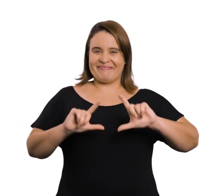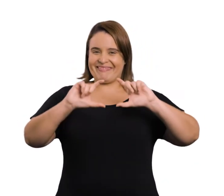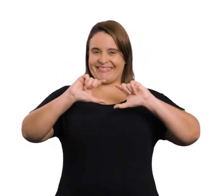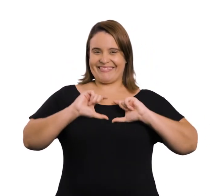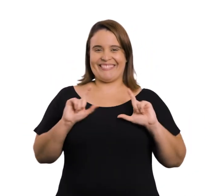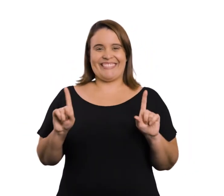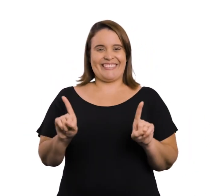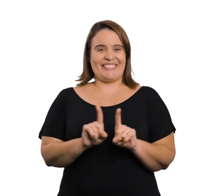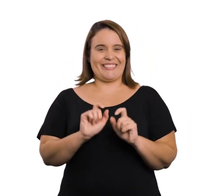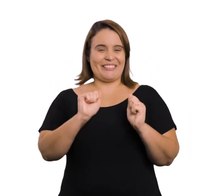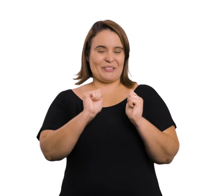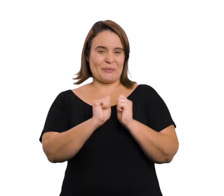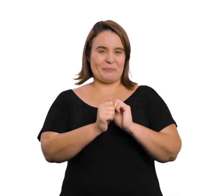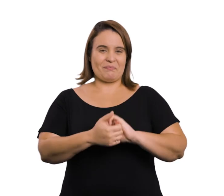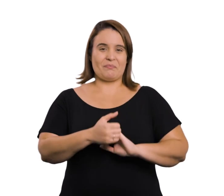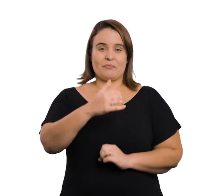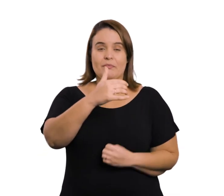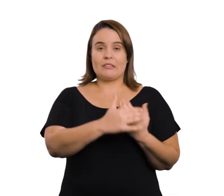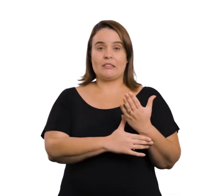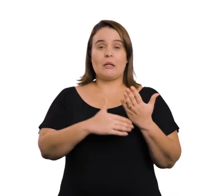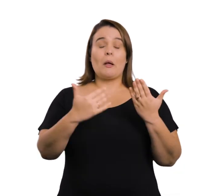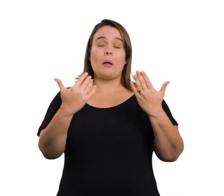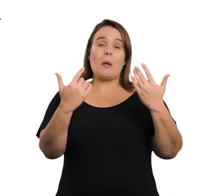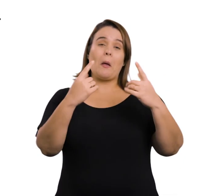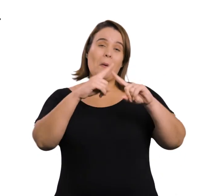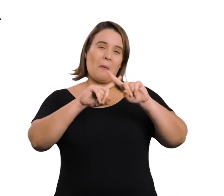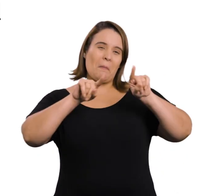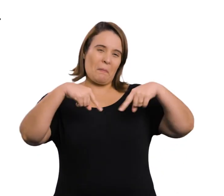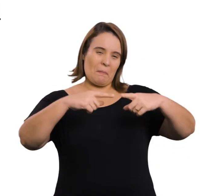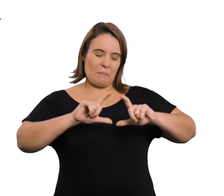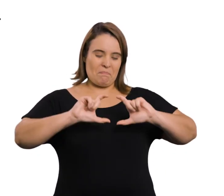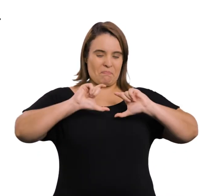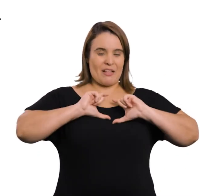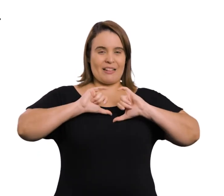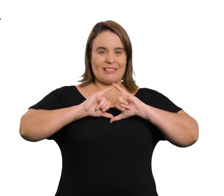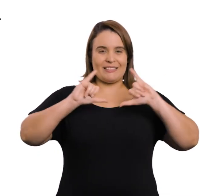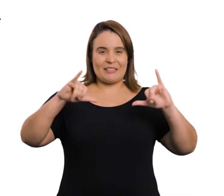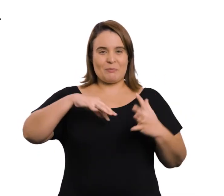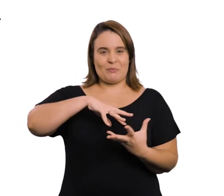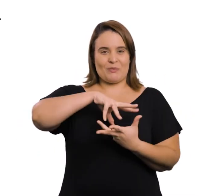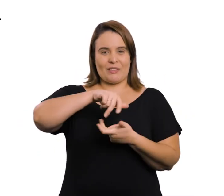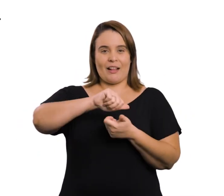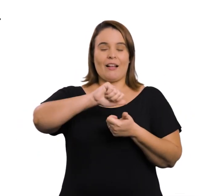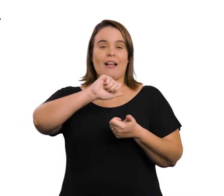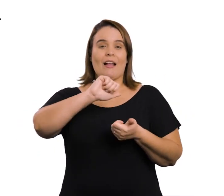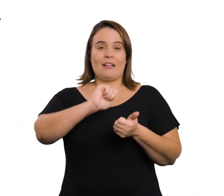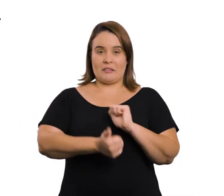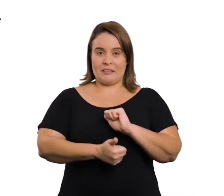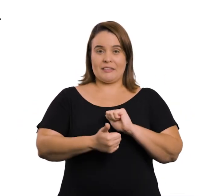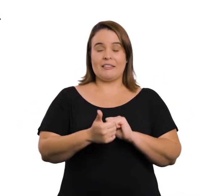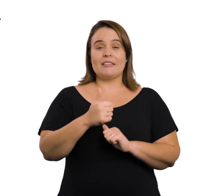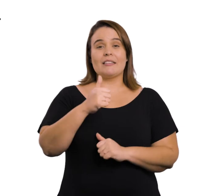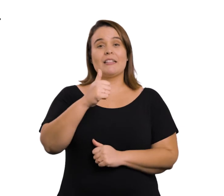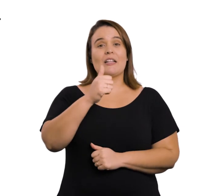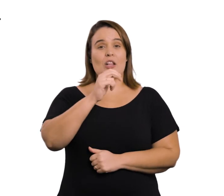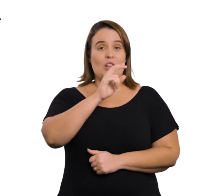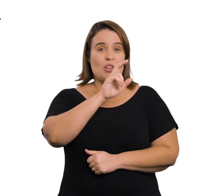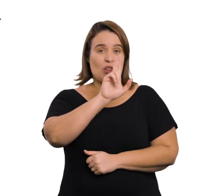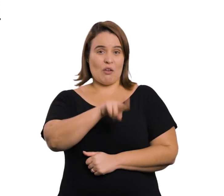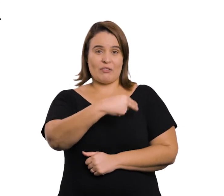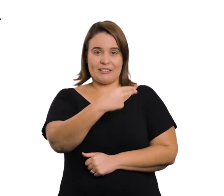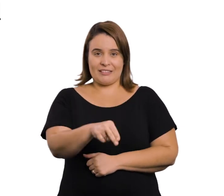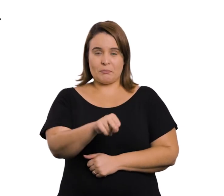cego nas Paralimpíadas, também recebe medalha. A criação do prêmio para incentivar os guias foi anunciada no Mundial